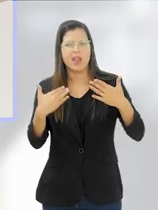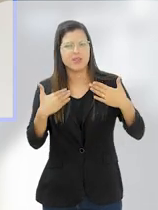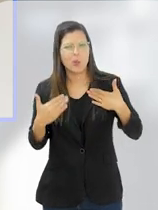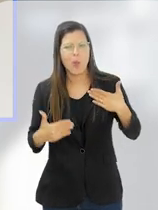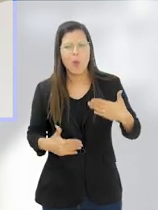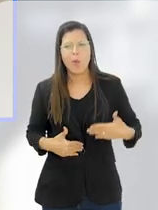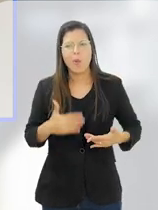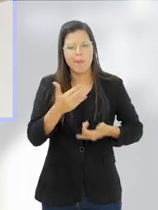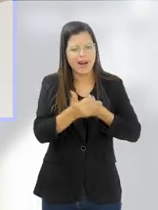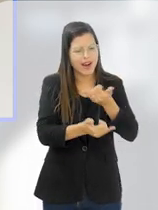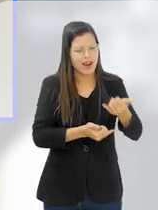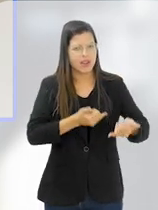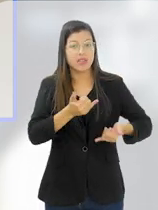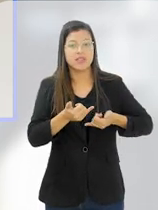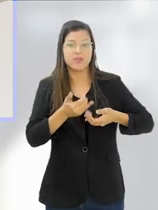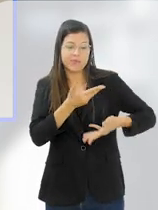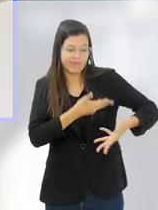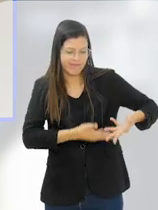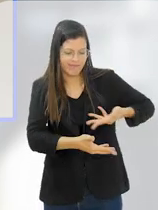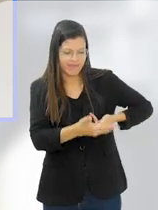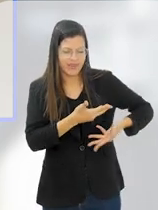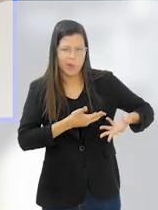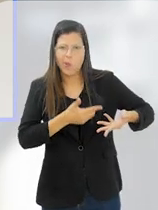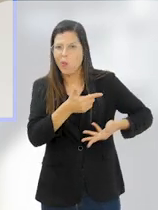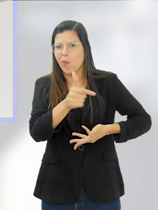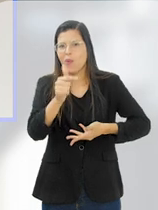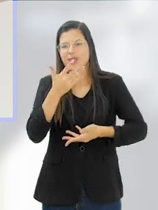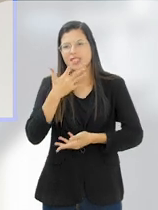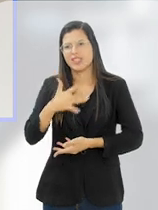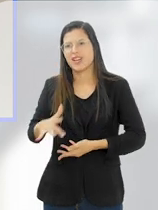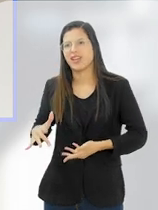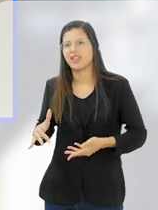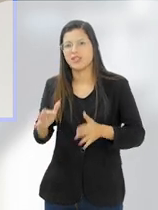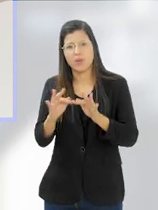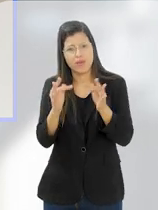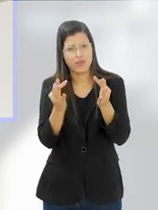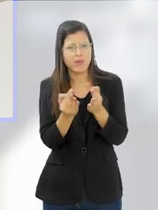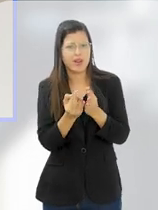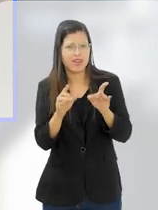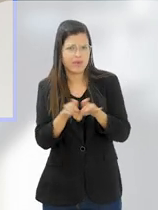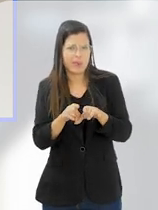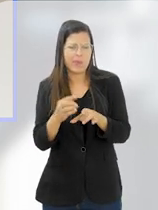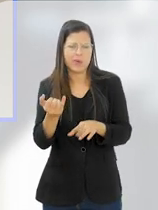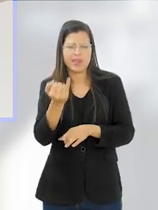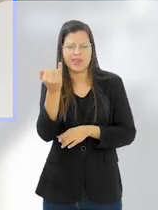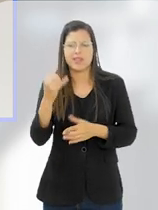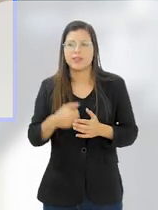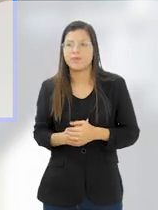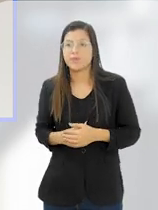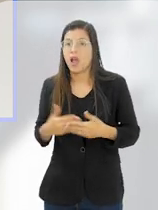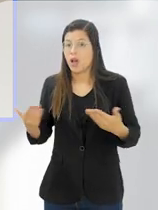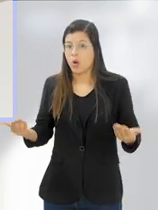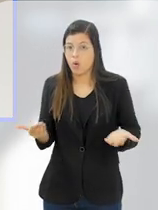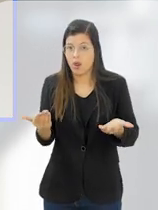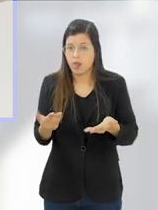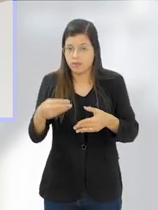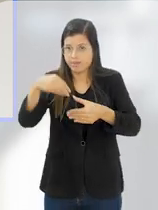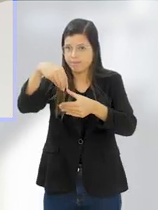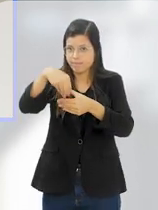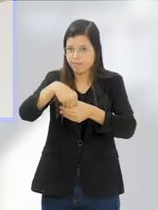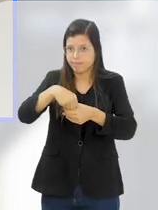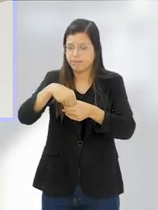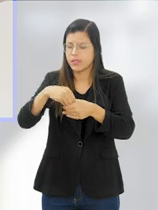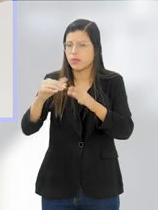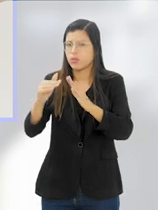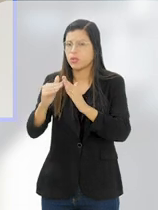e socialização com outras crianças e com a família, que é tão importante. Agora, dentro de casa, na medida que a gente